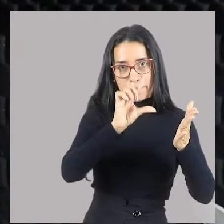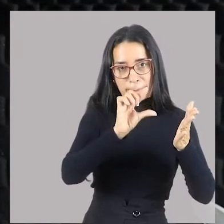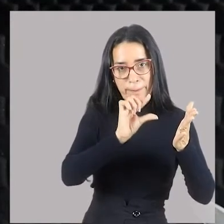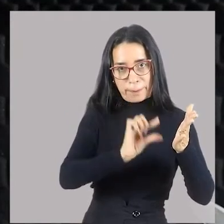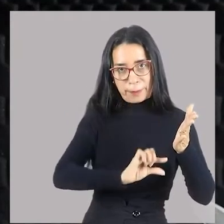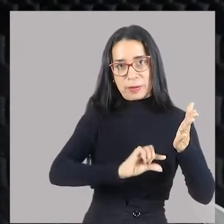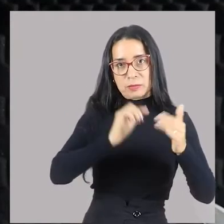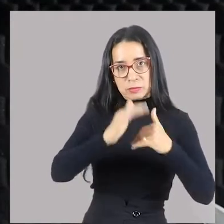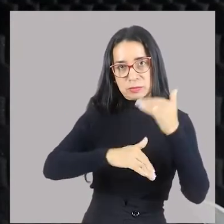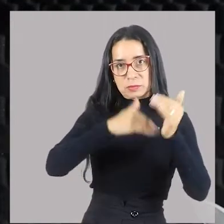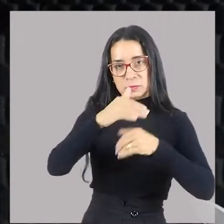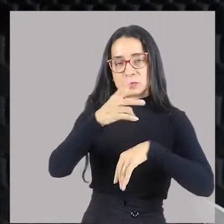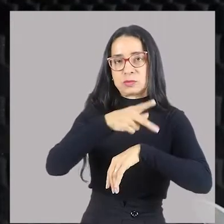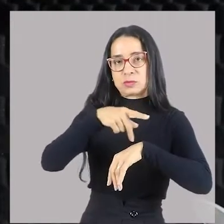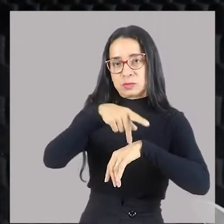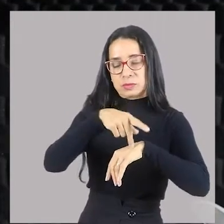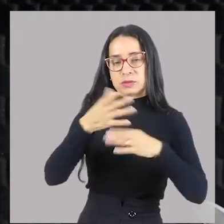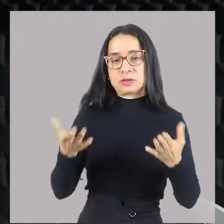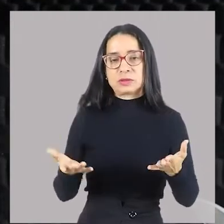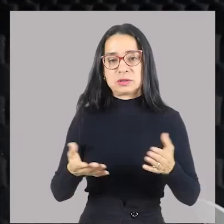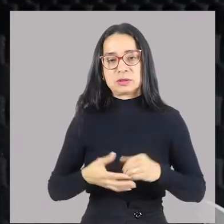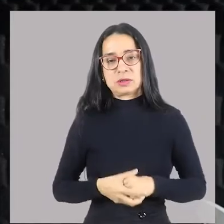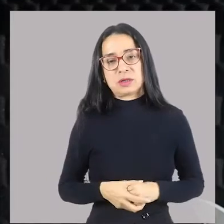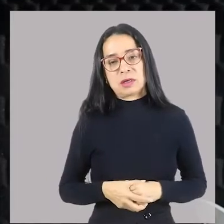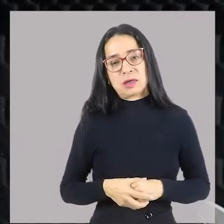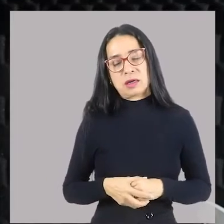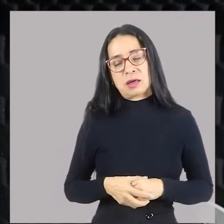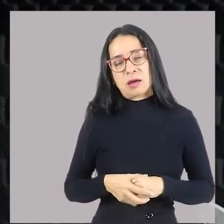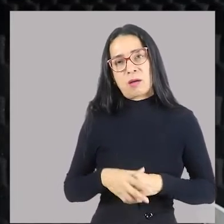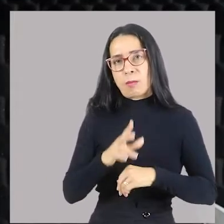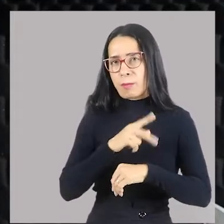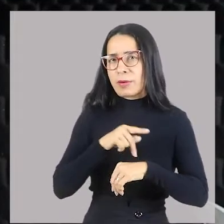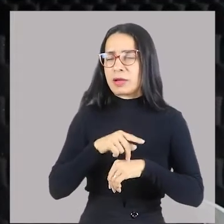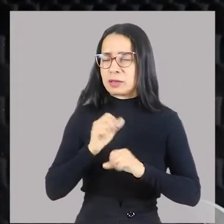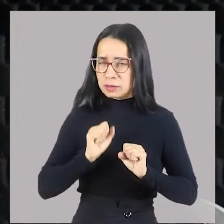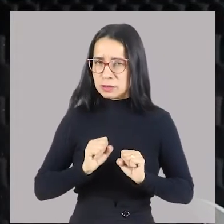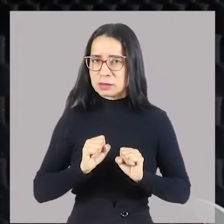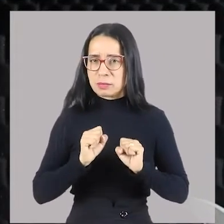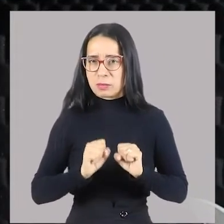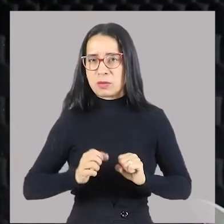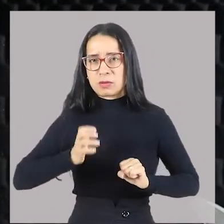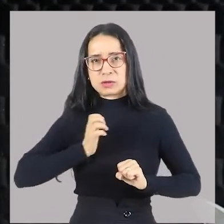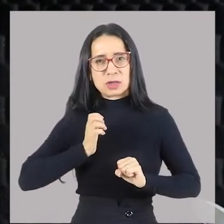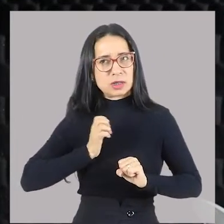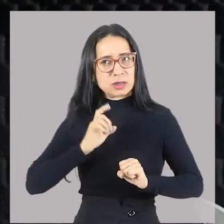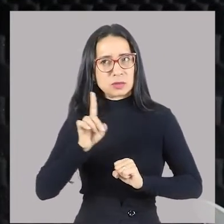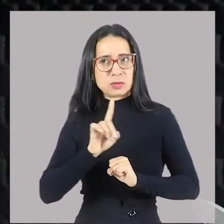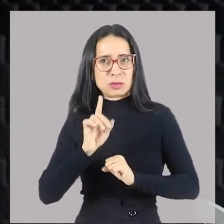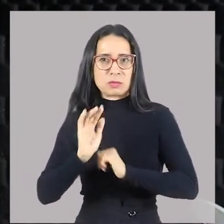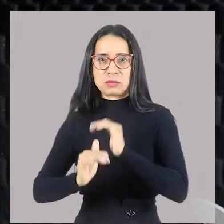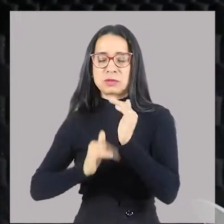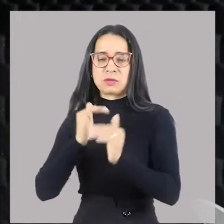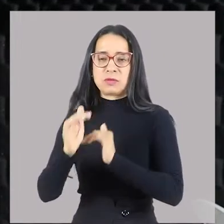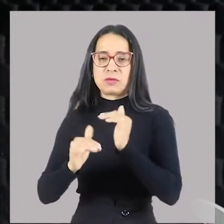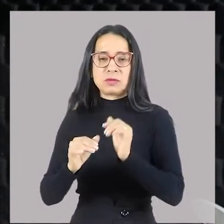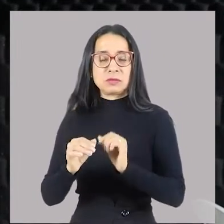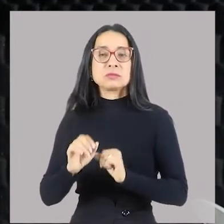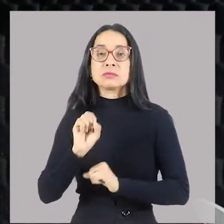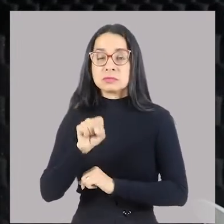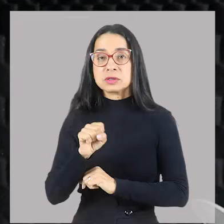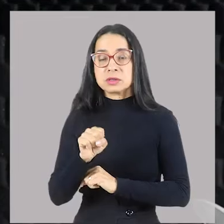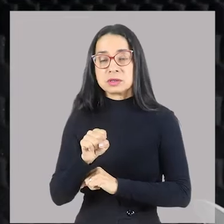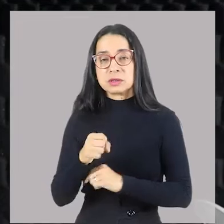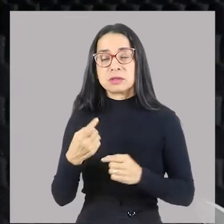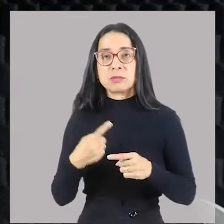o país é. Professor, o país ele pode ser rico e não desenvolvido? Pode. Porque